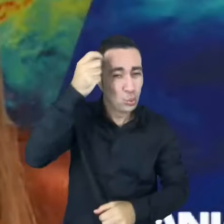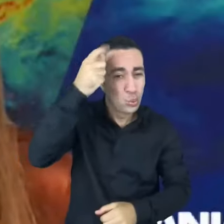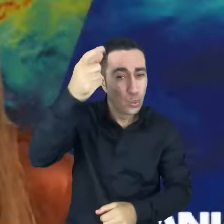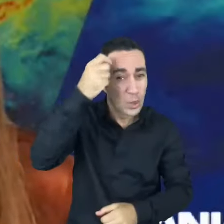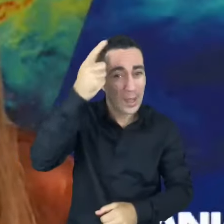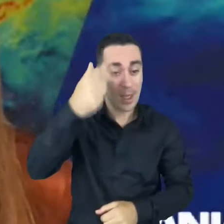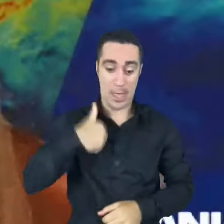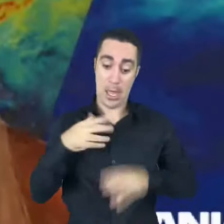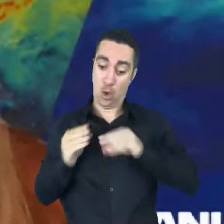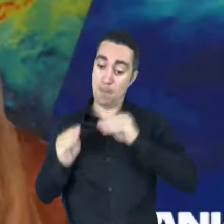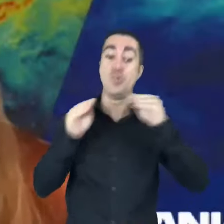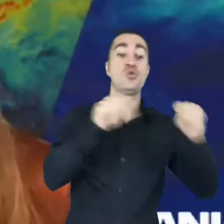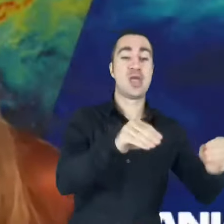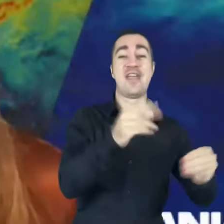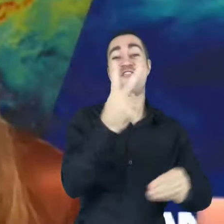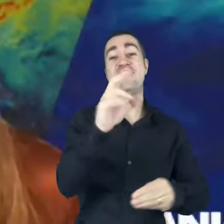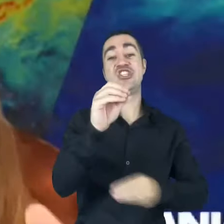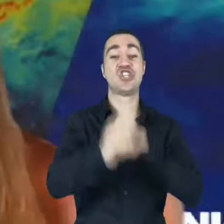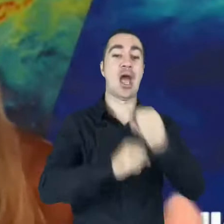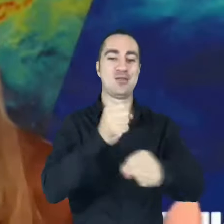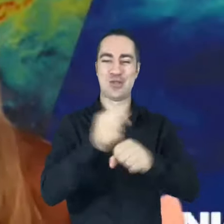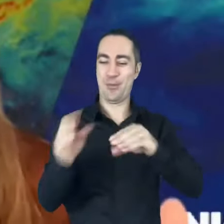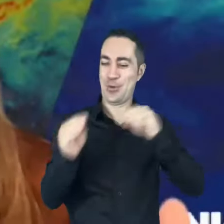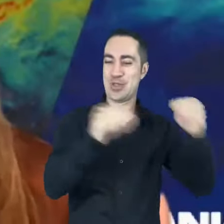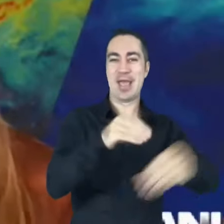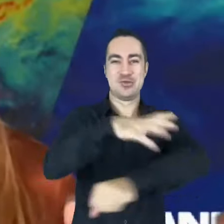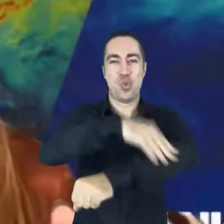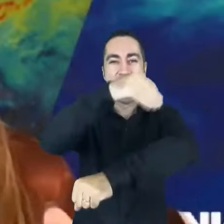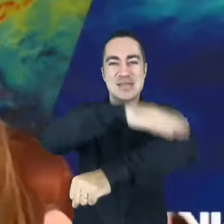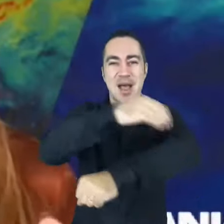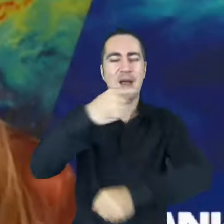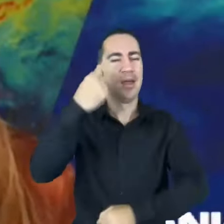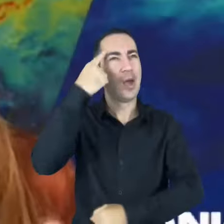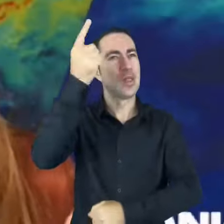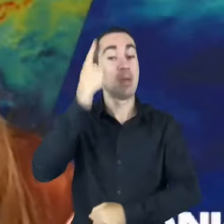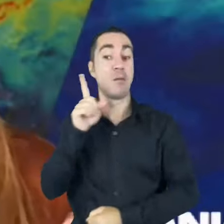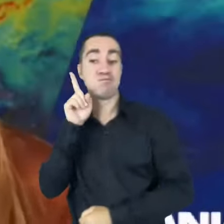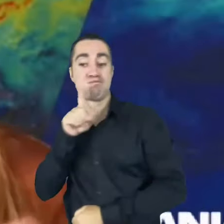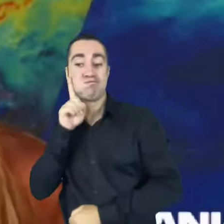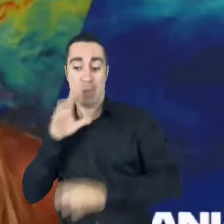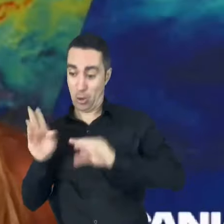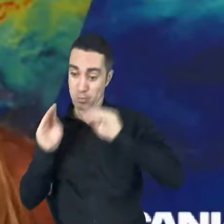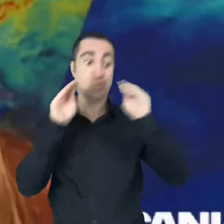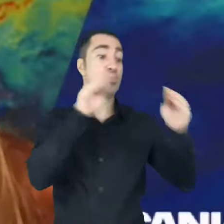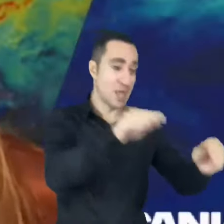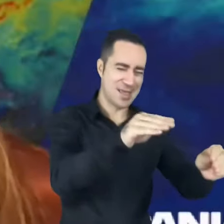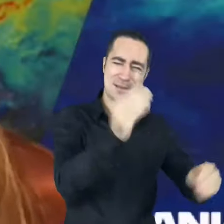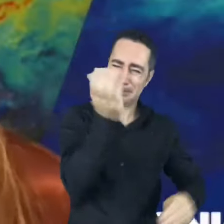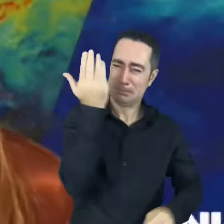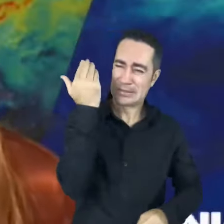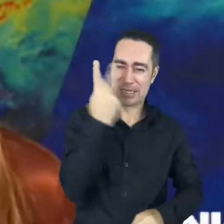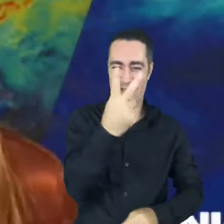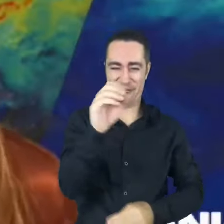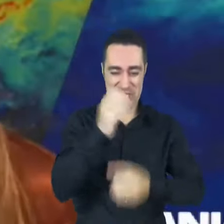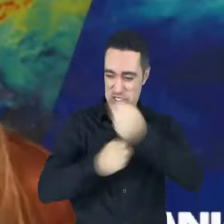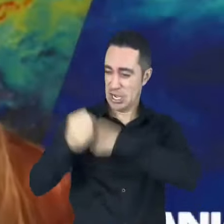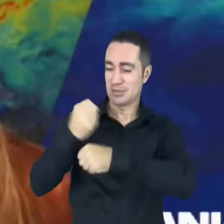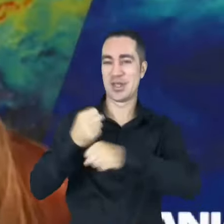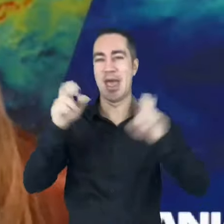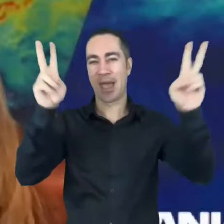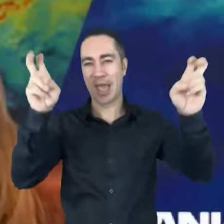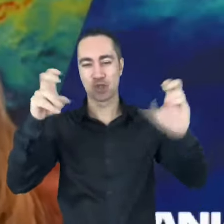anos atrás e eu lembrei que eu vim dos Estados Unidos e, naquela época, as questões ambientais não eram muito